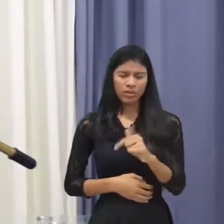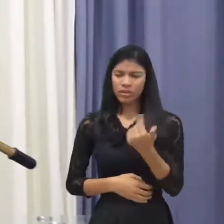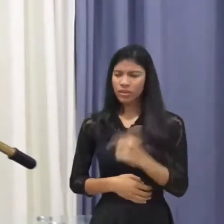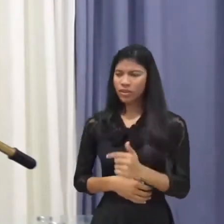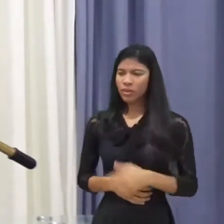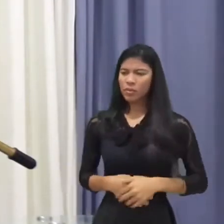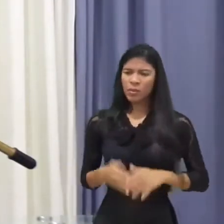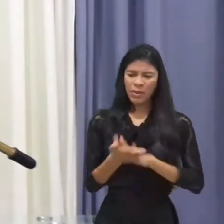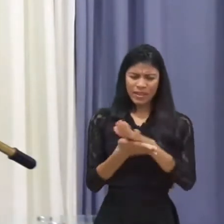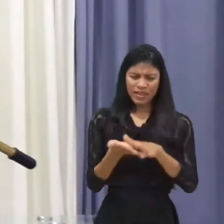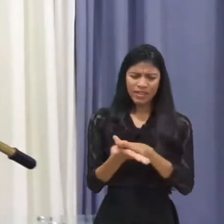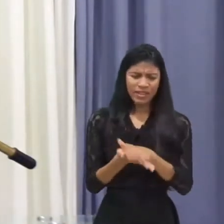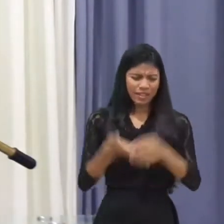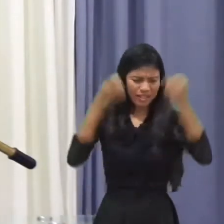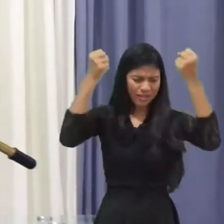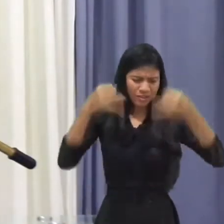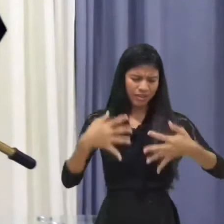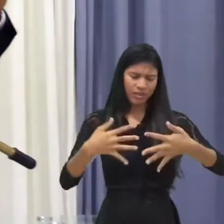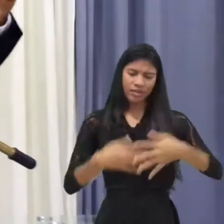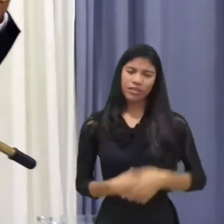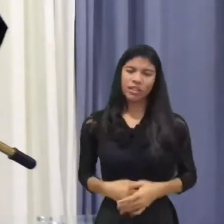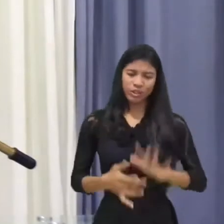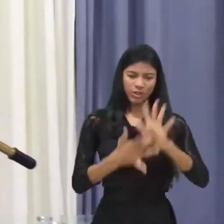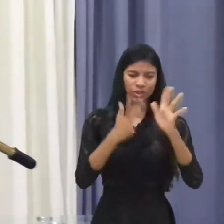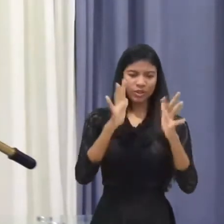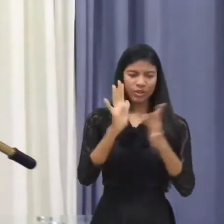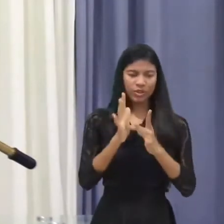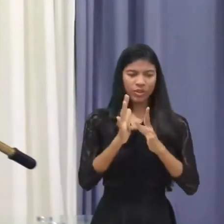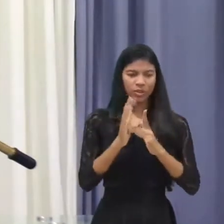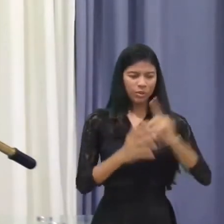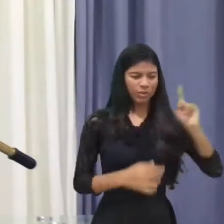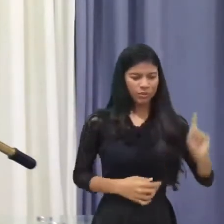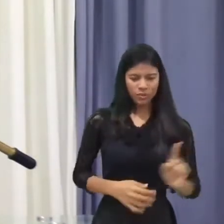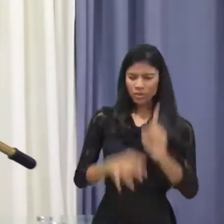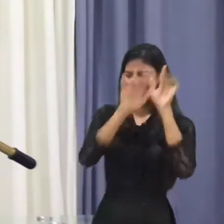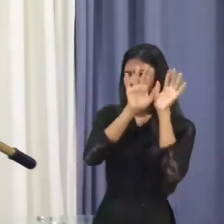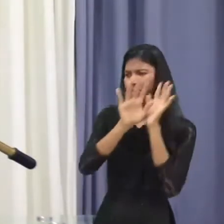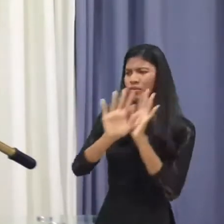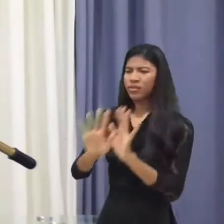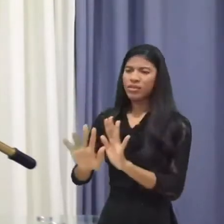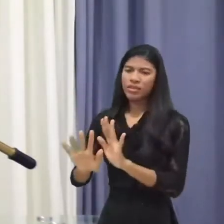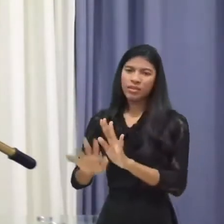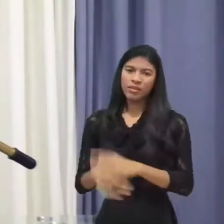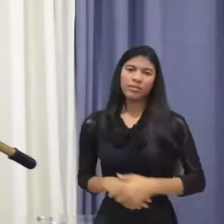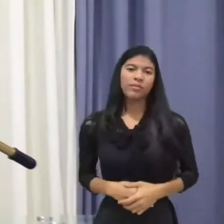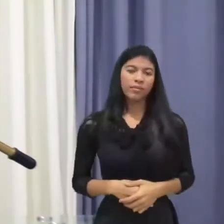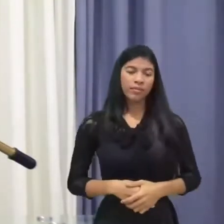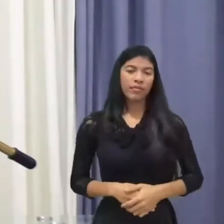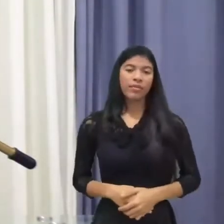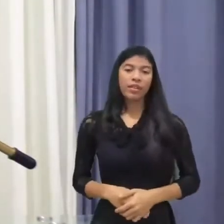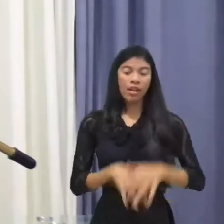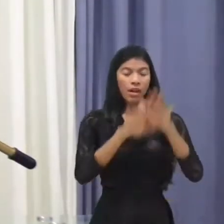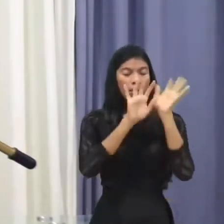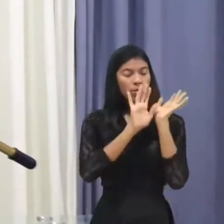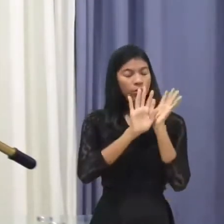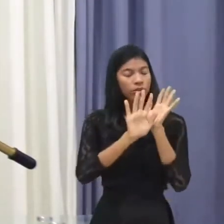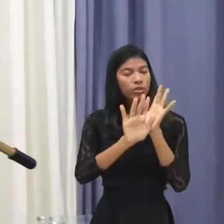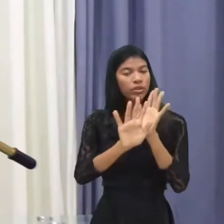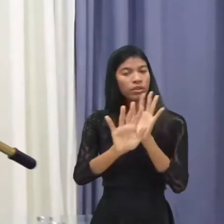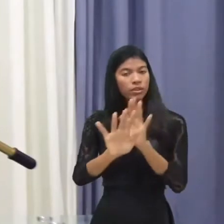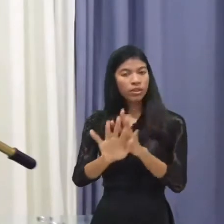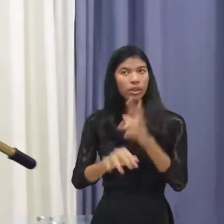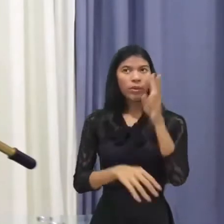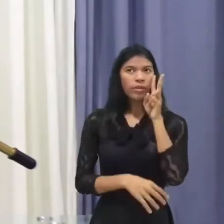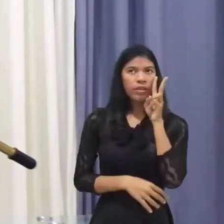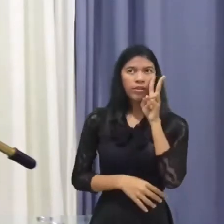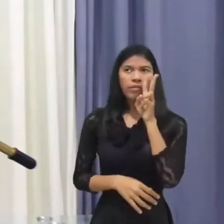que Jesus apareceu a uma multidão conversando com eles e tal. A multidão que aparece quando ele vai subindo para